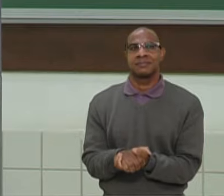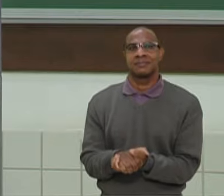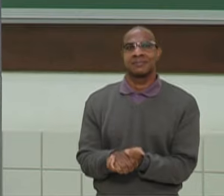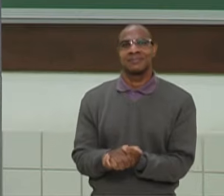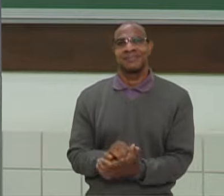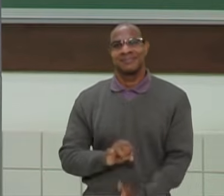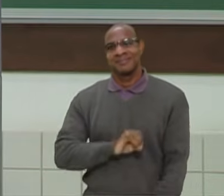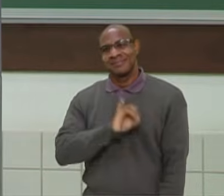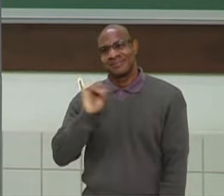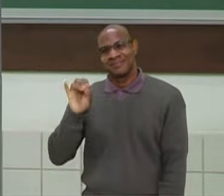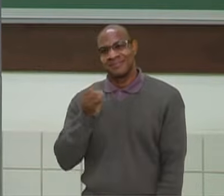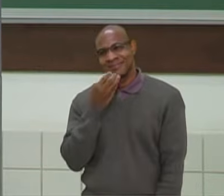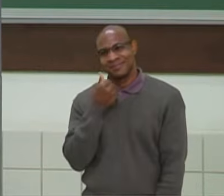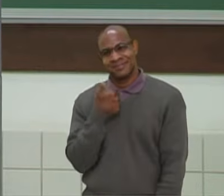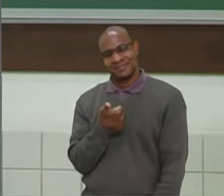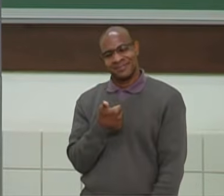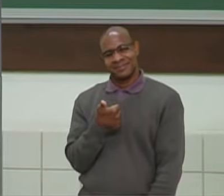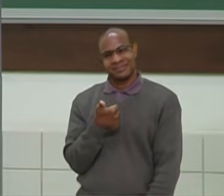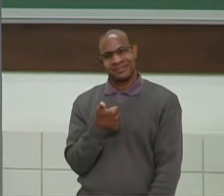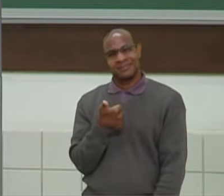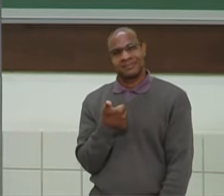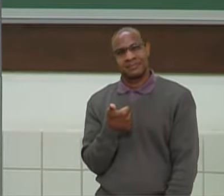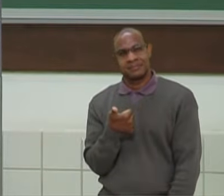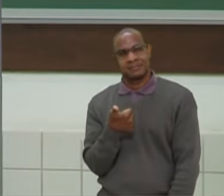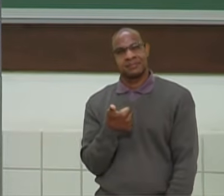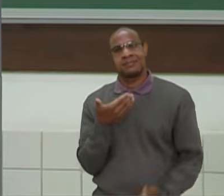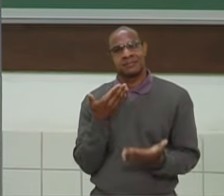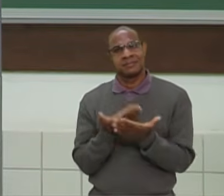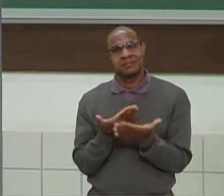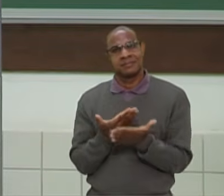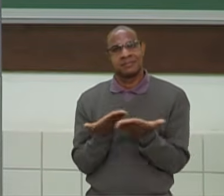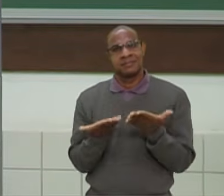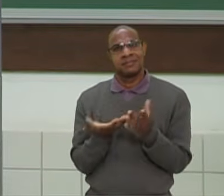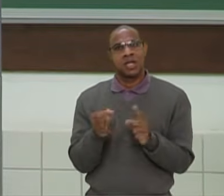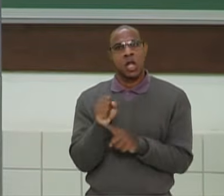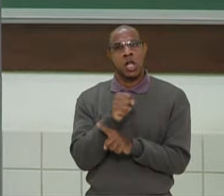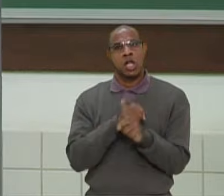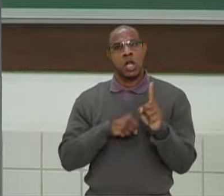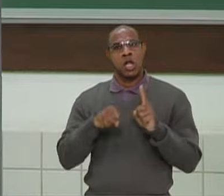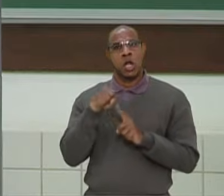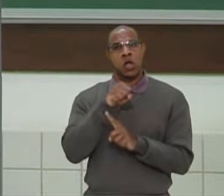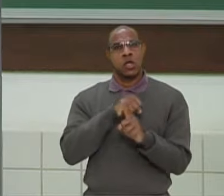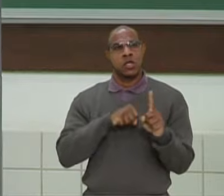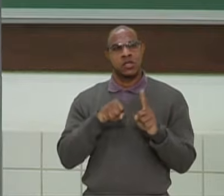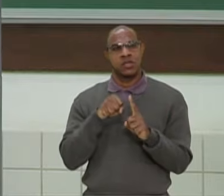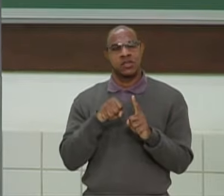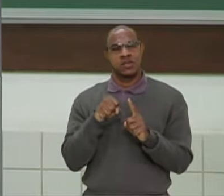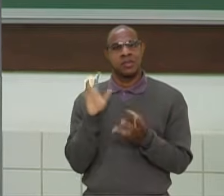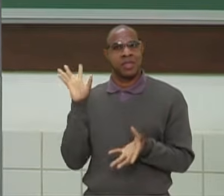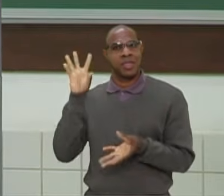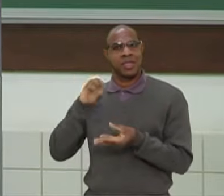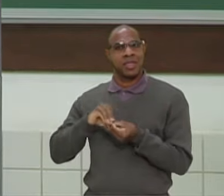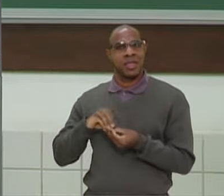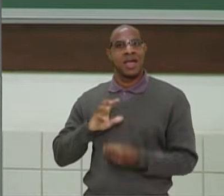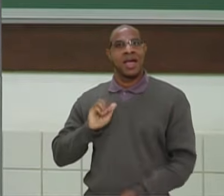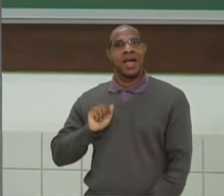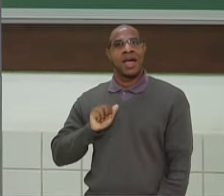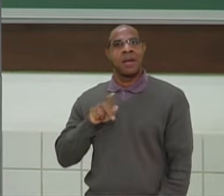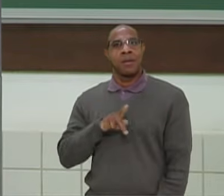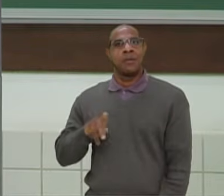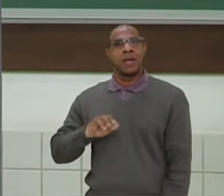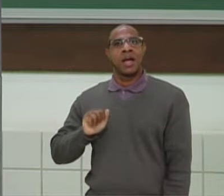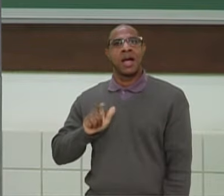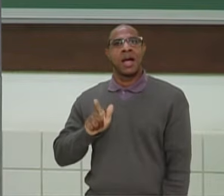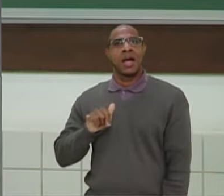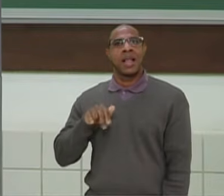Oi, gente, tudo bem? Vamos para a nossa aula de Sociologia. Hoje é retomada. Eu sou a Aline de novo, né? Vocês já estão